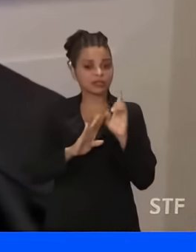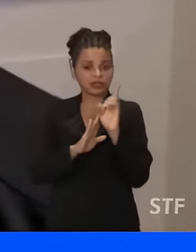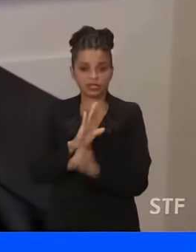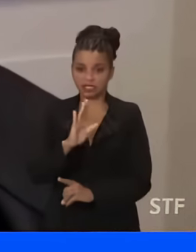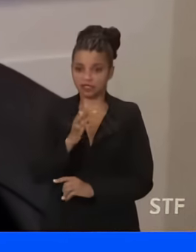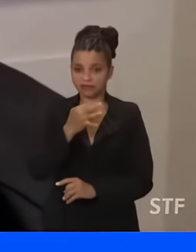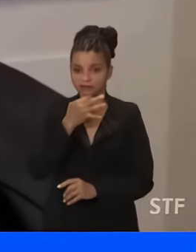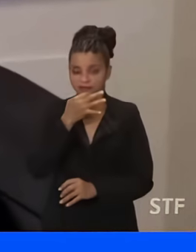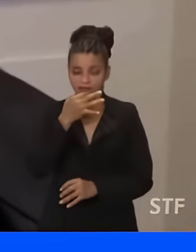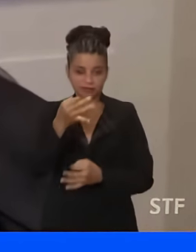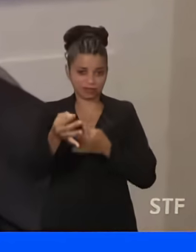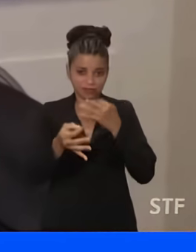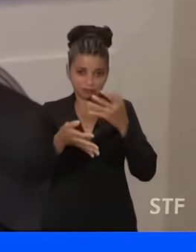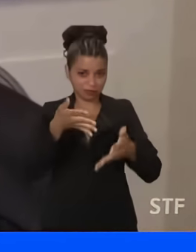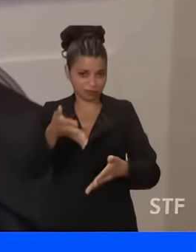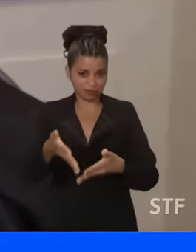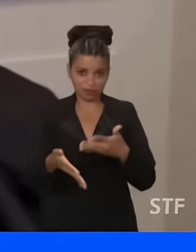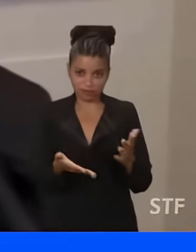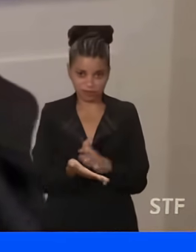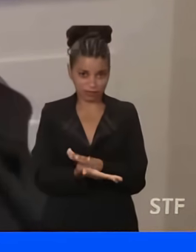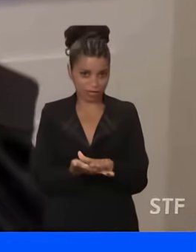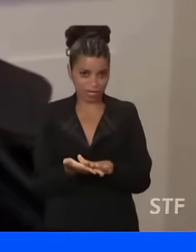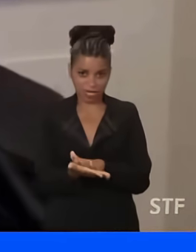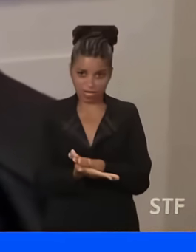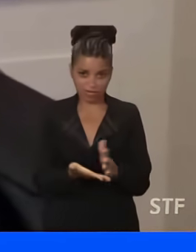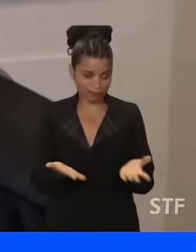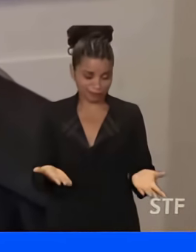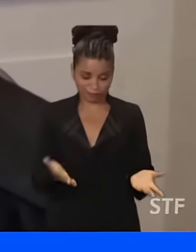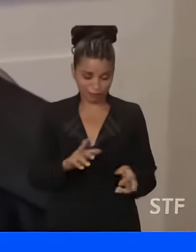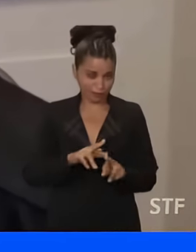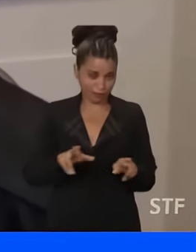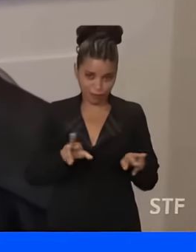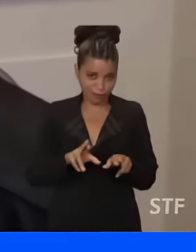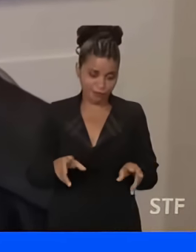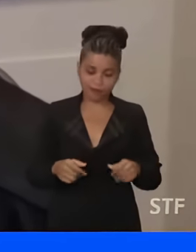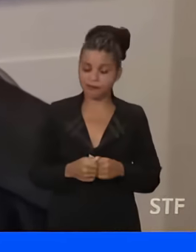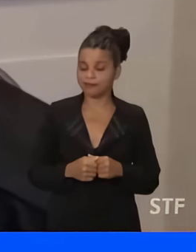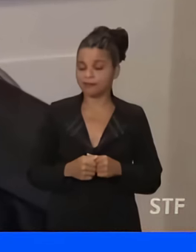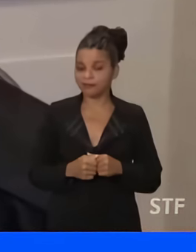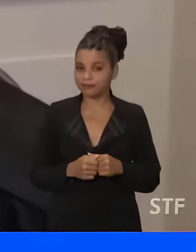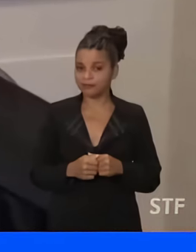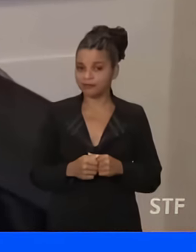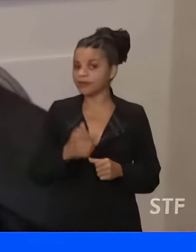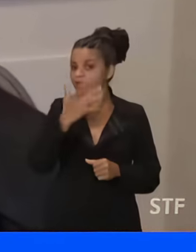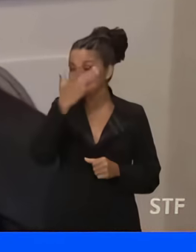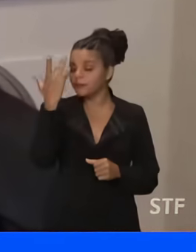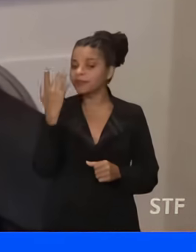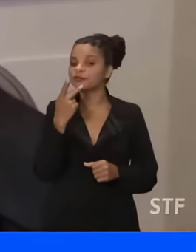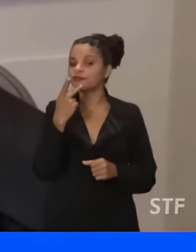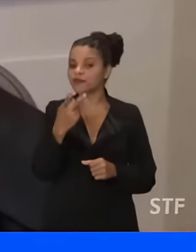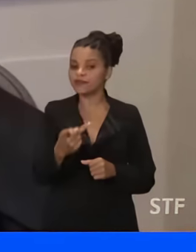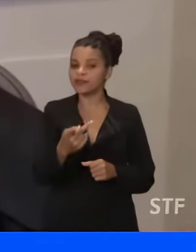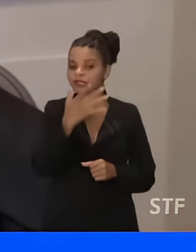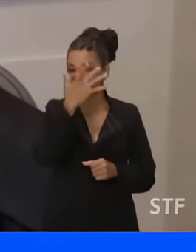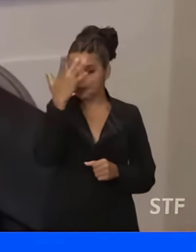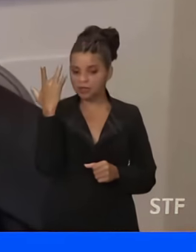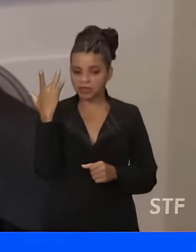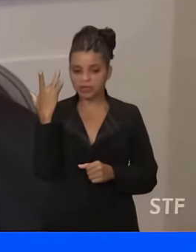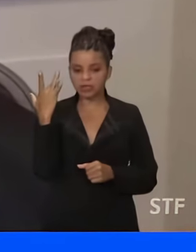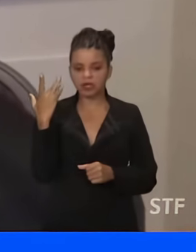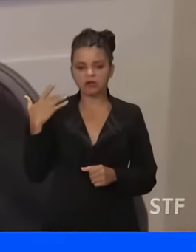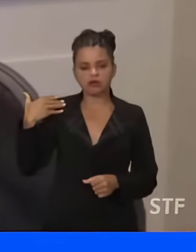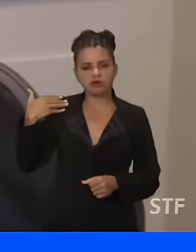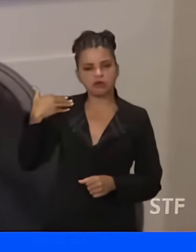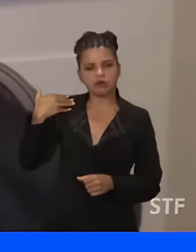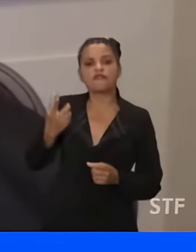forma alguma criticar. A pessoa dizer que alguém vende sentenças, isso não